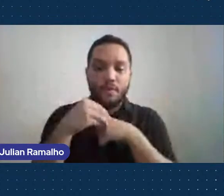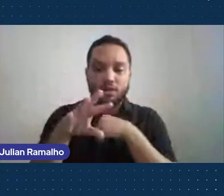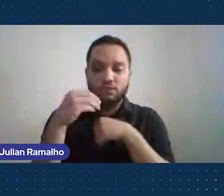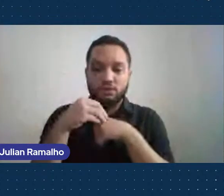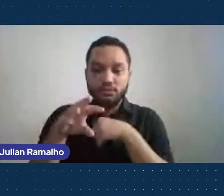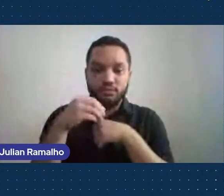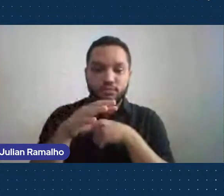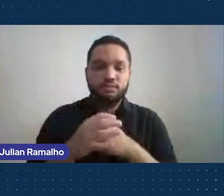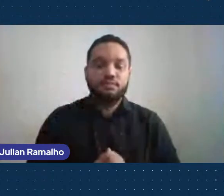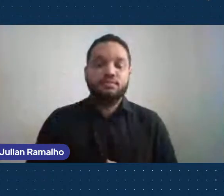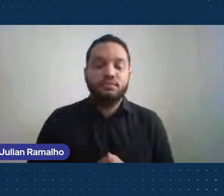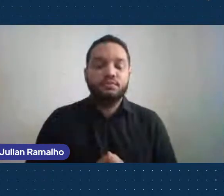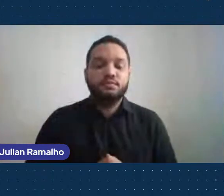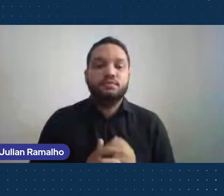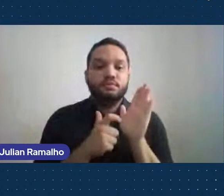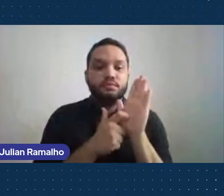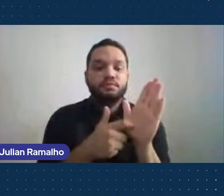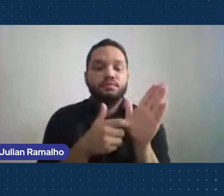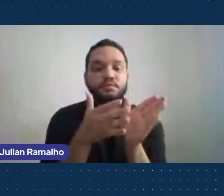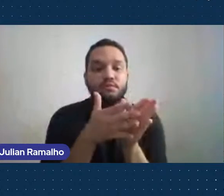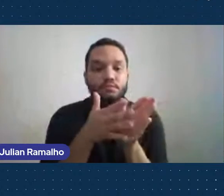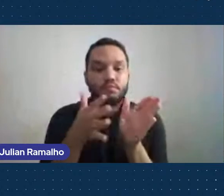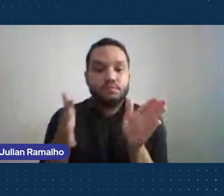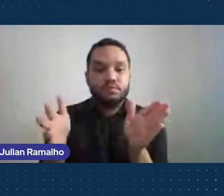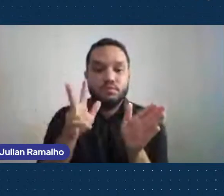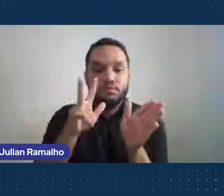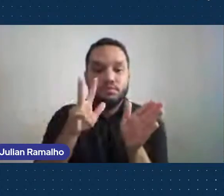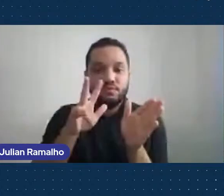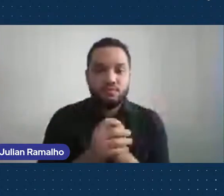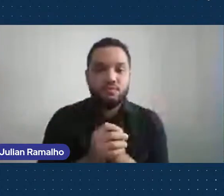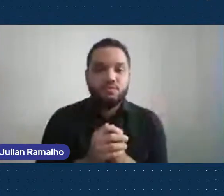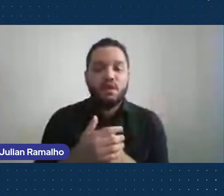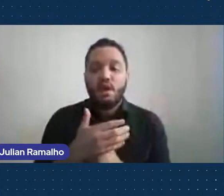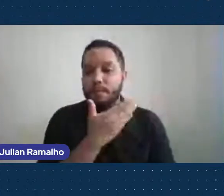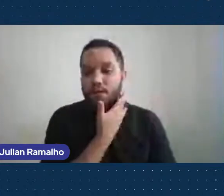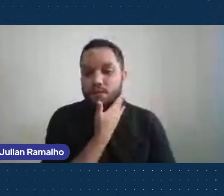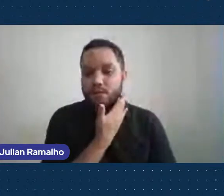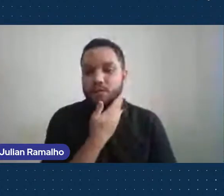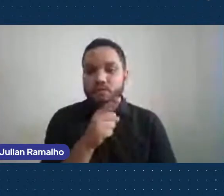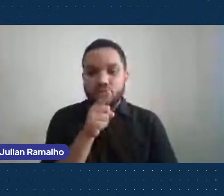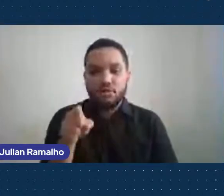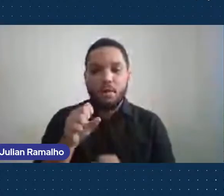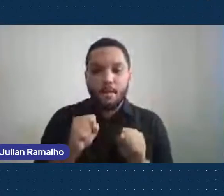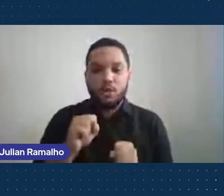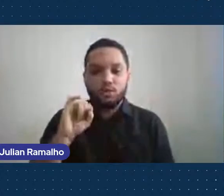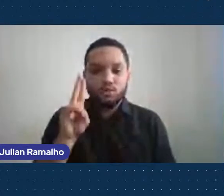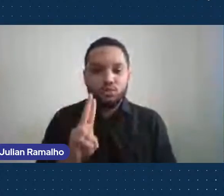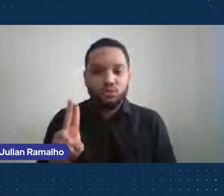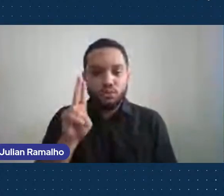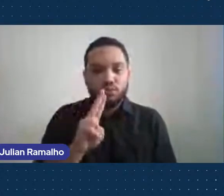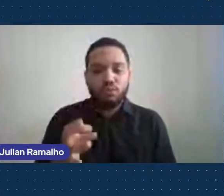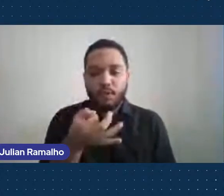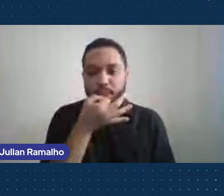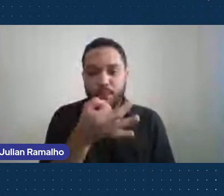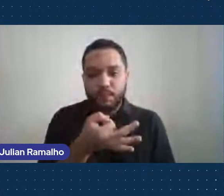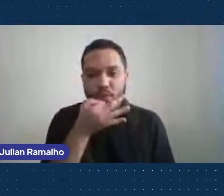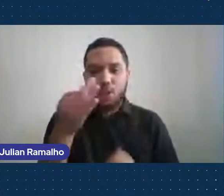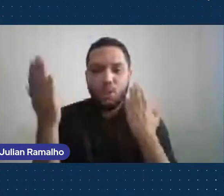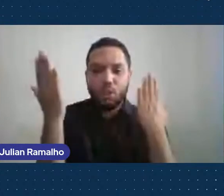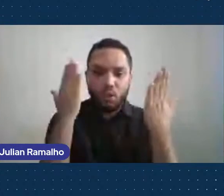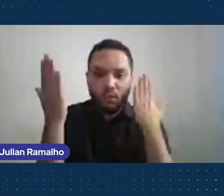No decorrer da apresentação, a gente vai disponibilizar aqui o chat que vocês podem estar utilizando para colocar sugestões,